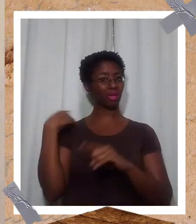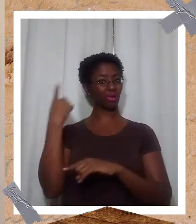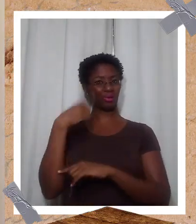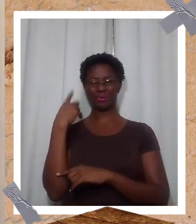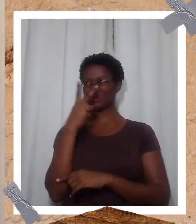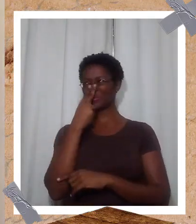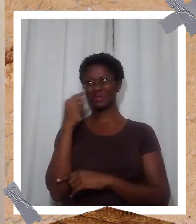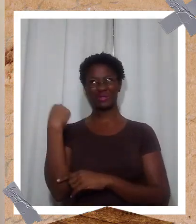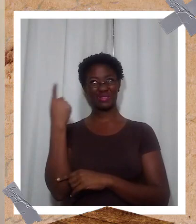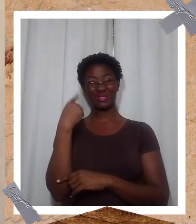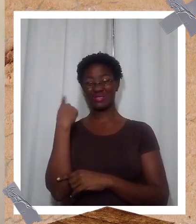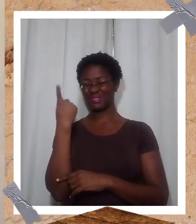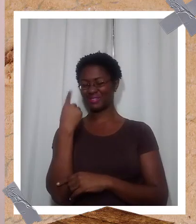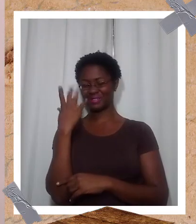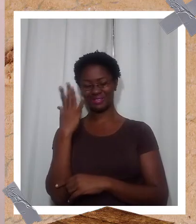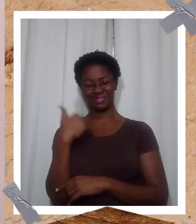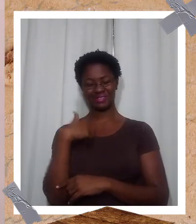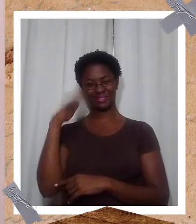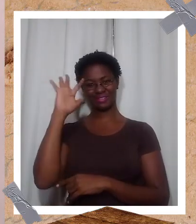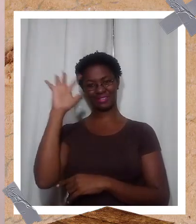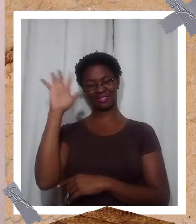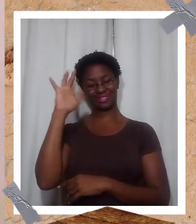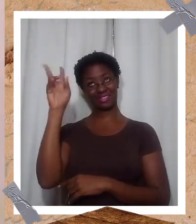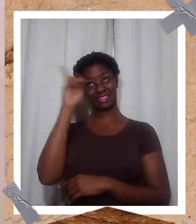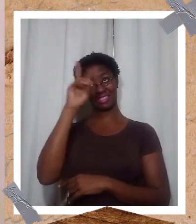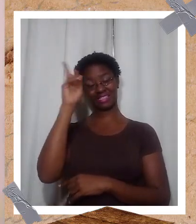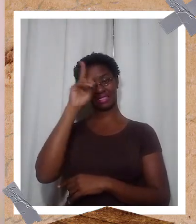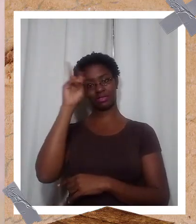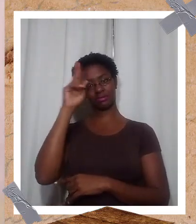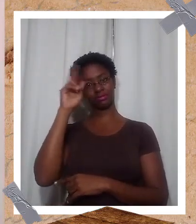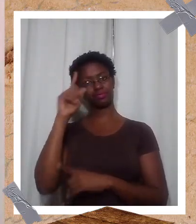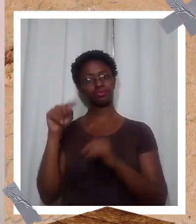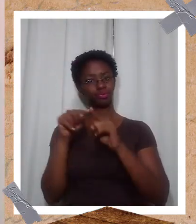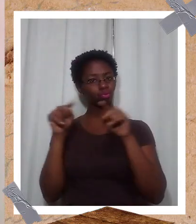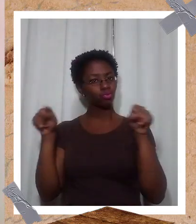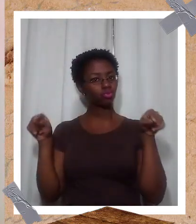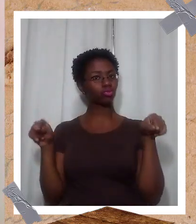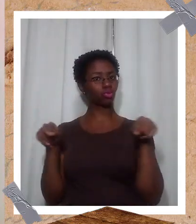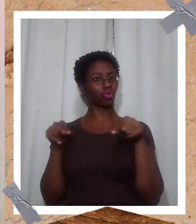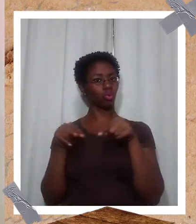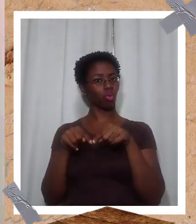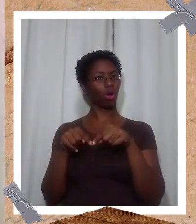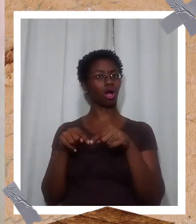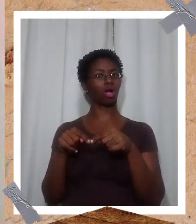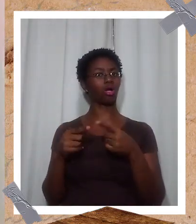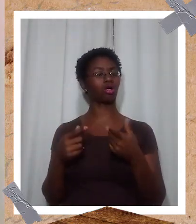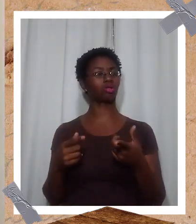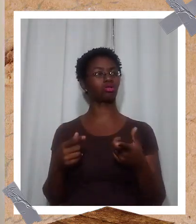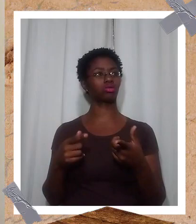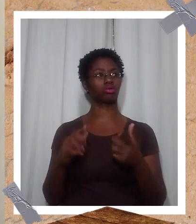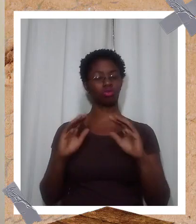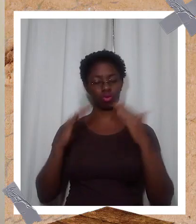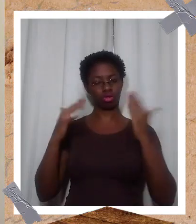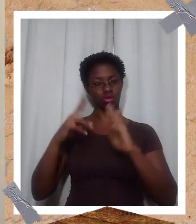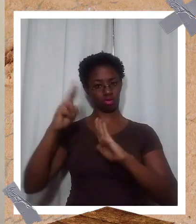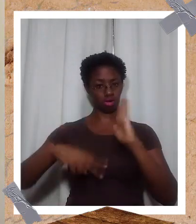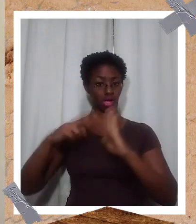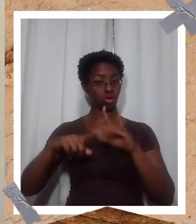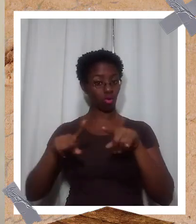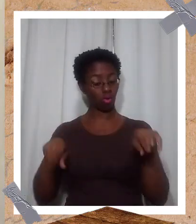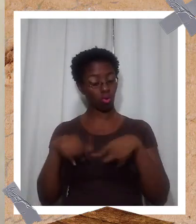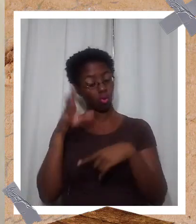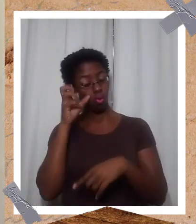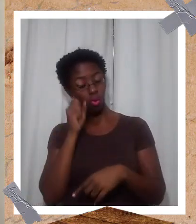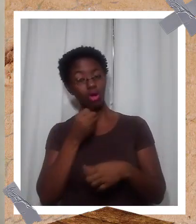eu, como vou lendo, e eu paro de ler Quarto de Desejo, quando eu termino de ler o Quarto de